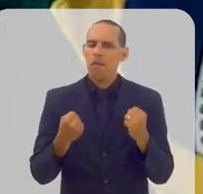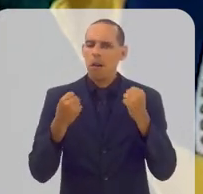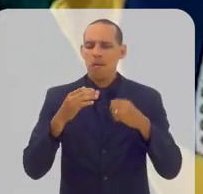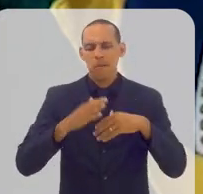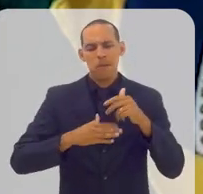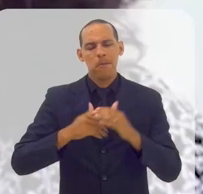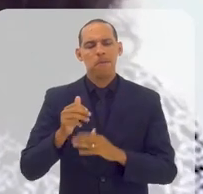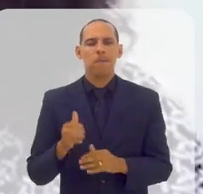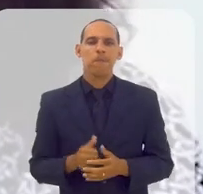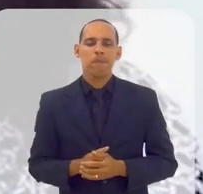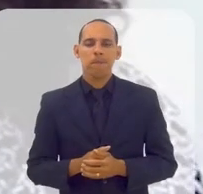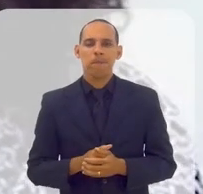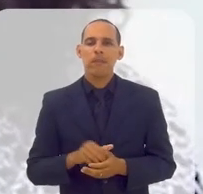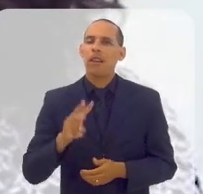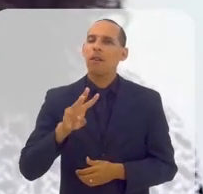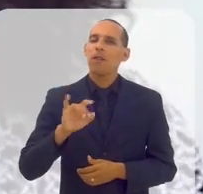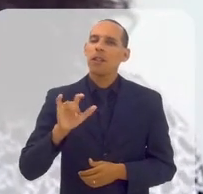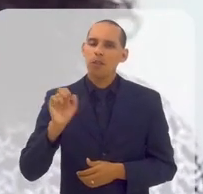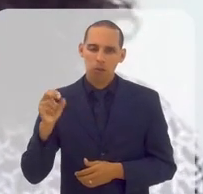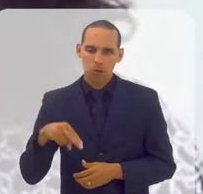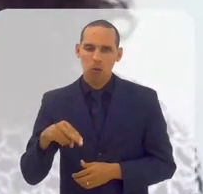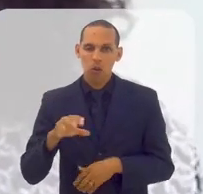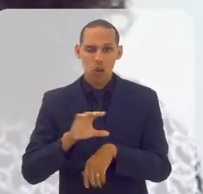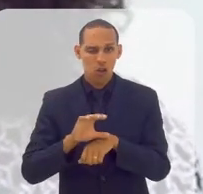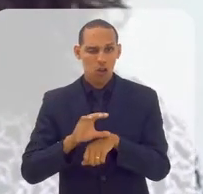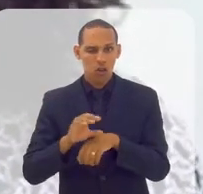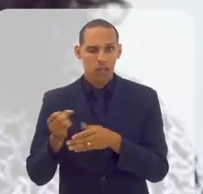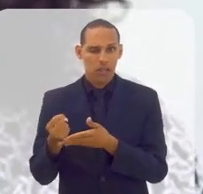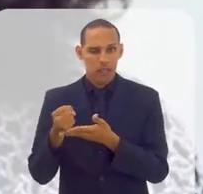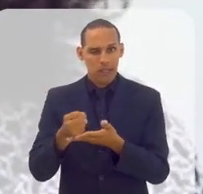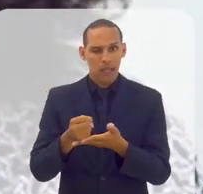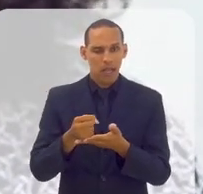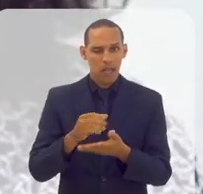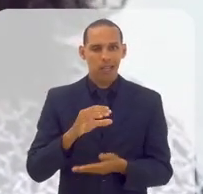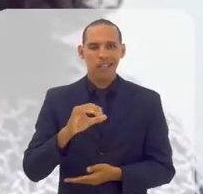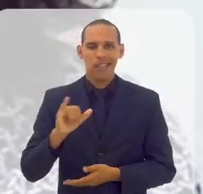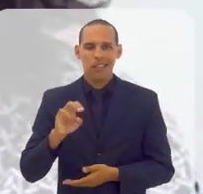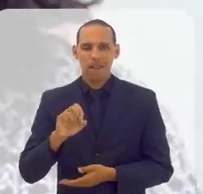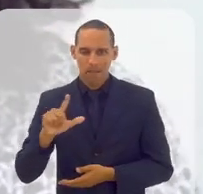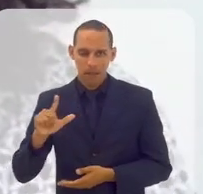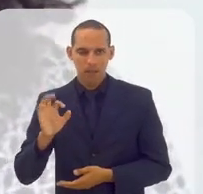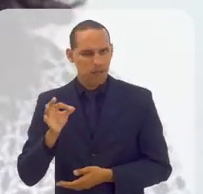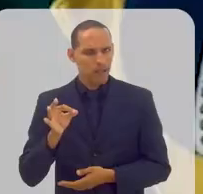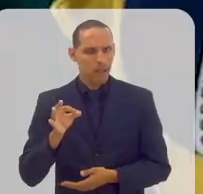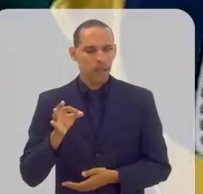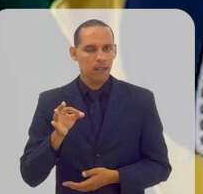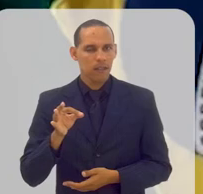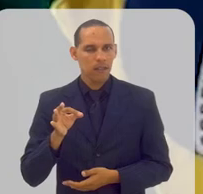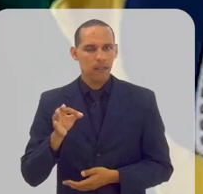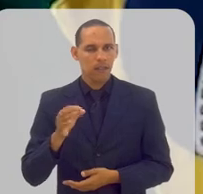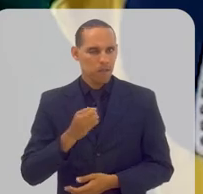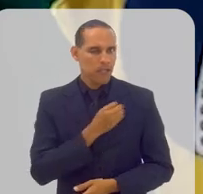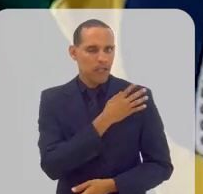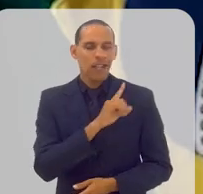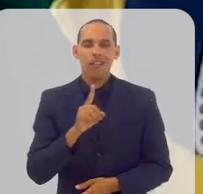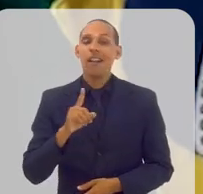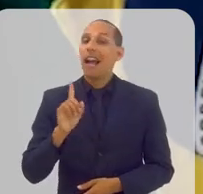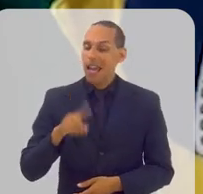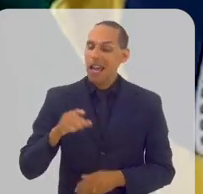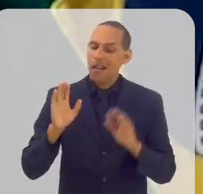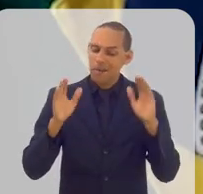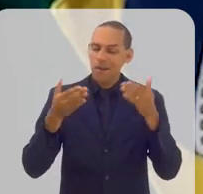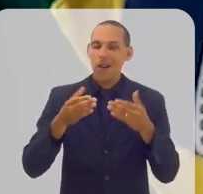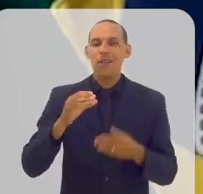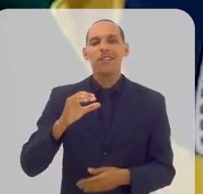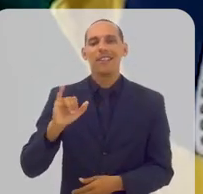potencialidades. Wilson, esses cursos eles são oferecidos também para civis, né? Não são só para o público militar. O forte são